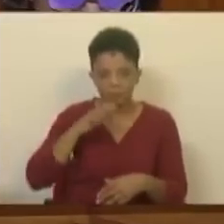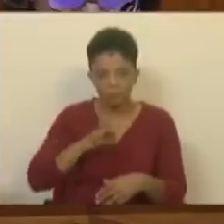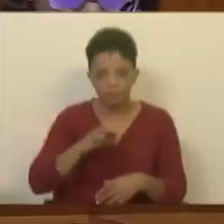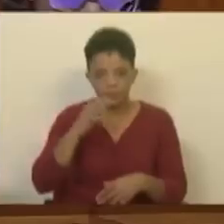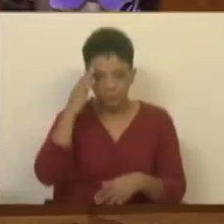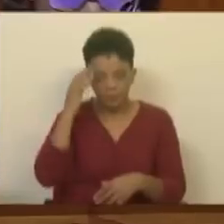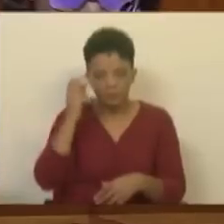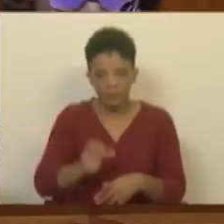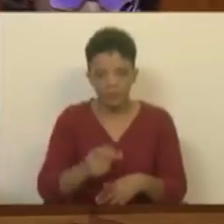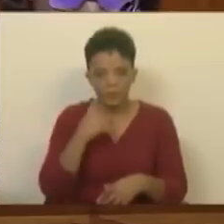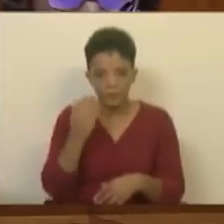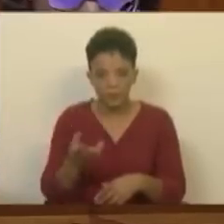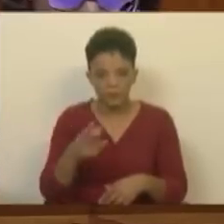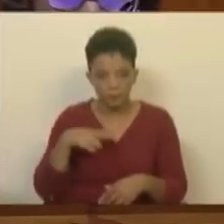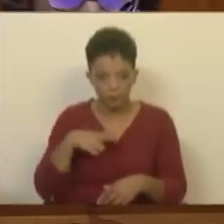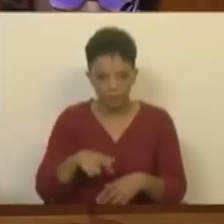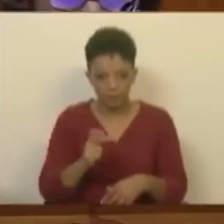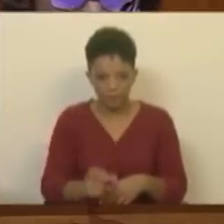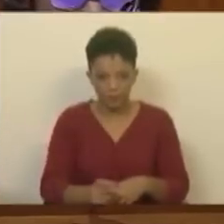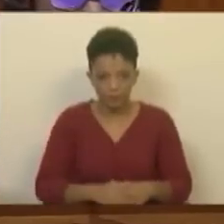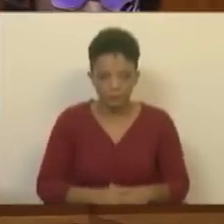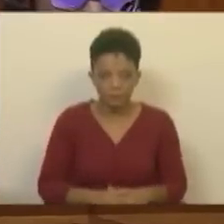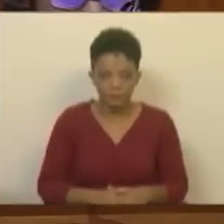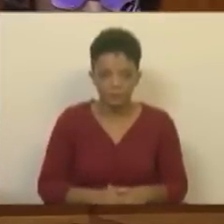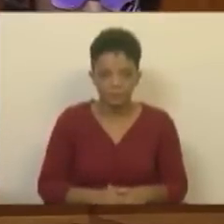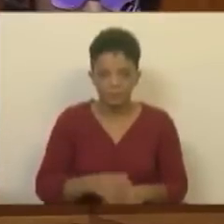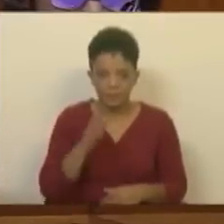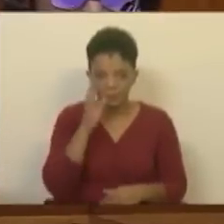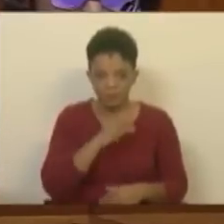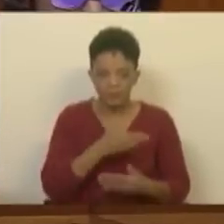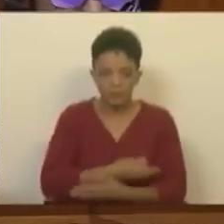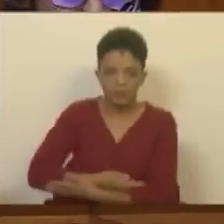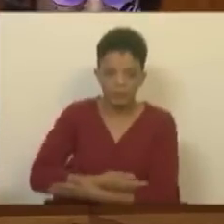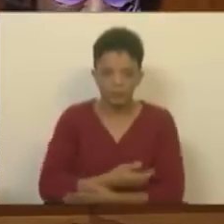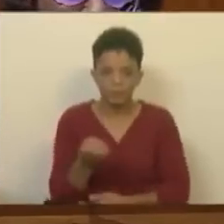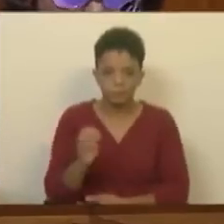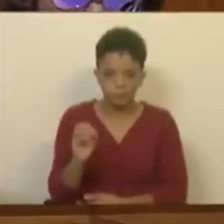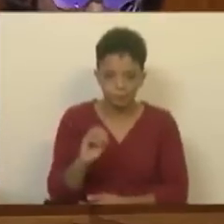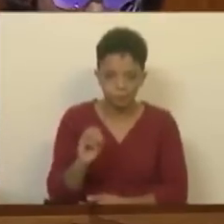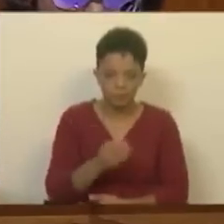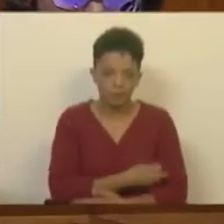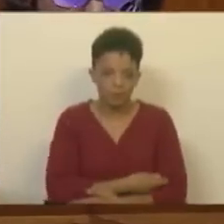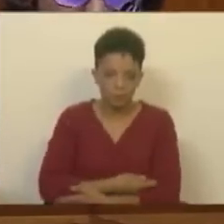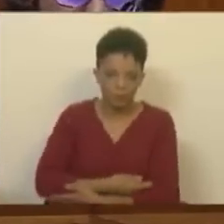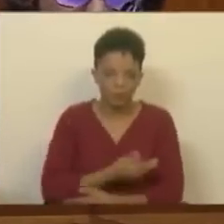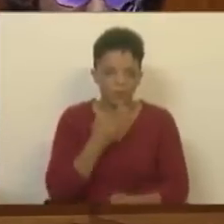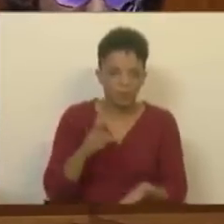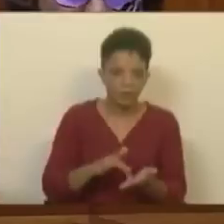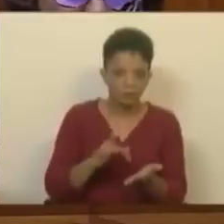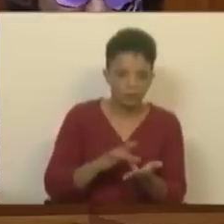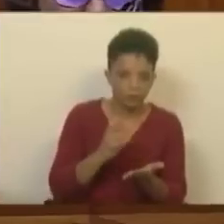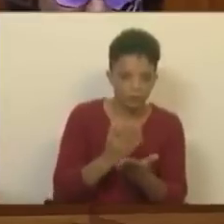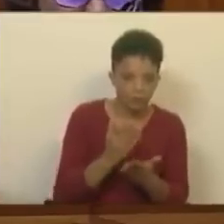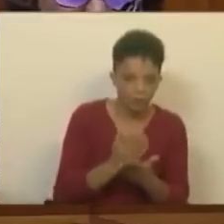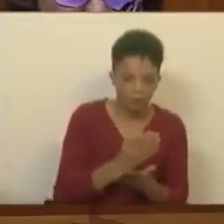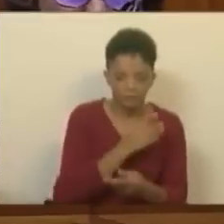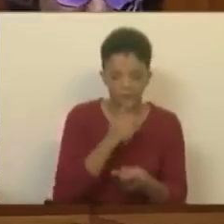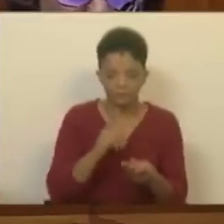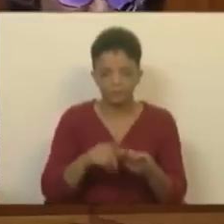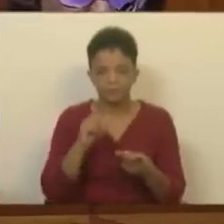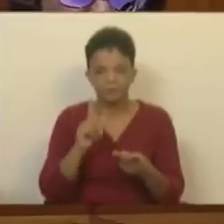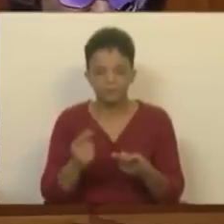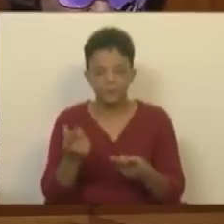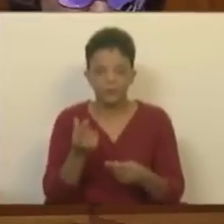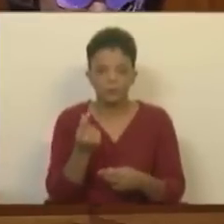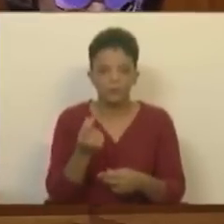entre capacidade de reter o talento que temos em Portugal e quando chegamos às creche gratuitas à gratuidade dos manuais escolares há ao